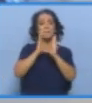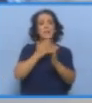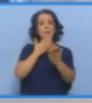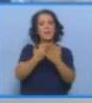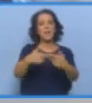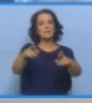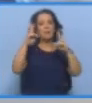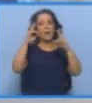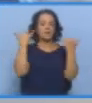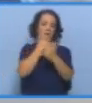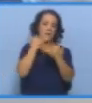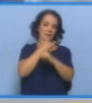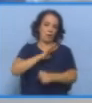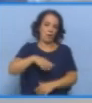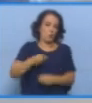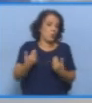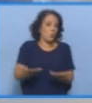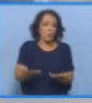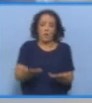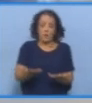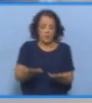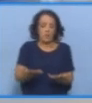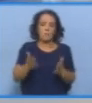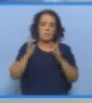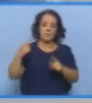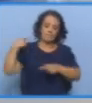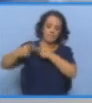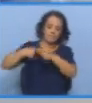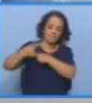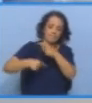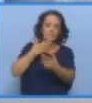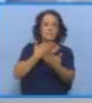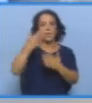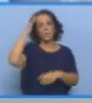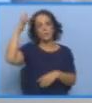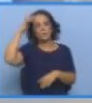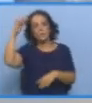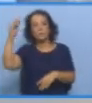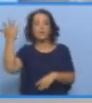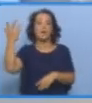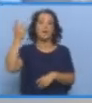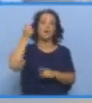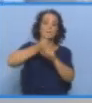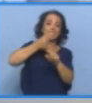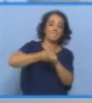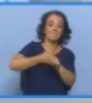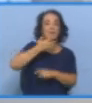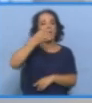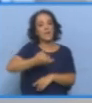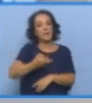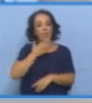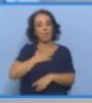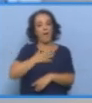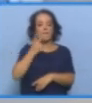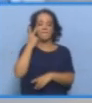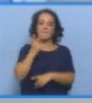esperança a toda a gente assim, no mundo de hoje e um legado que nos leve a continuar a sonhar, a acreditar, a lutar e a mantermos